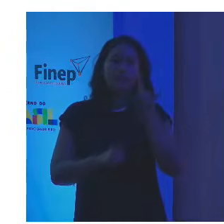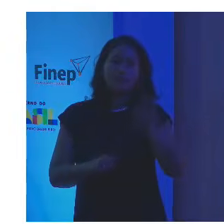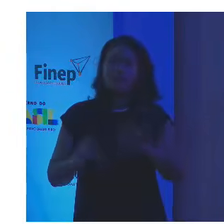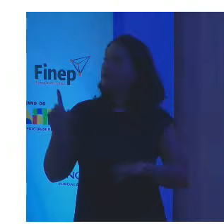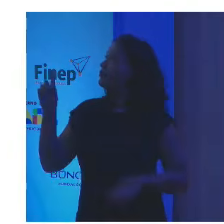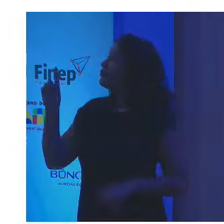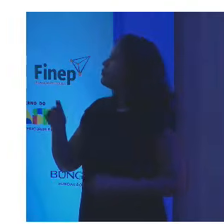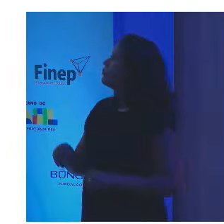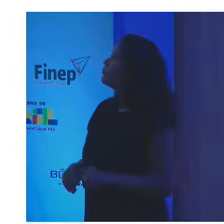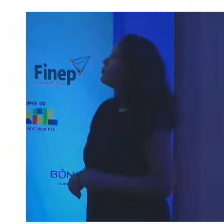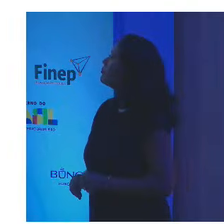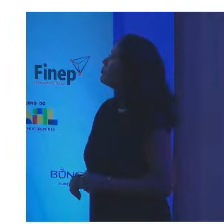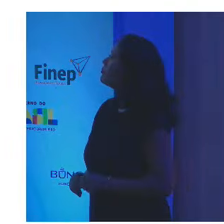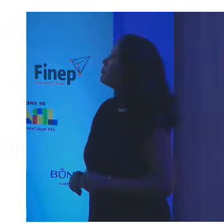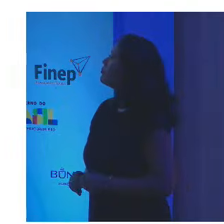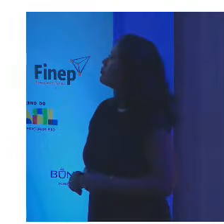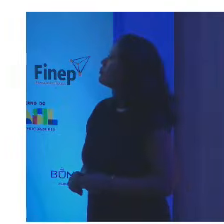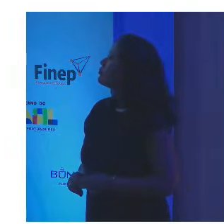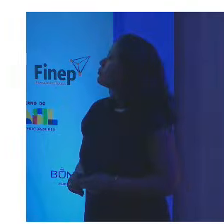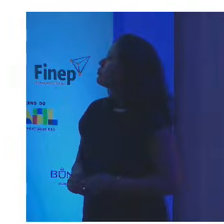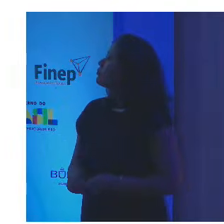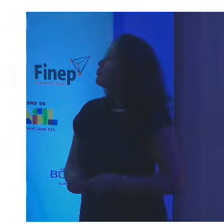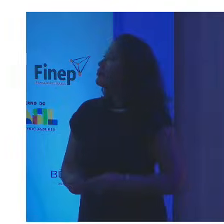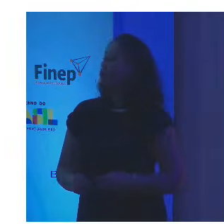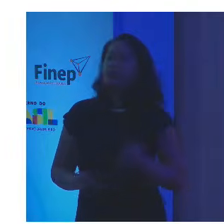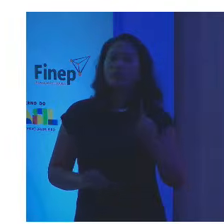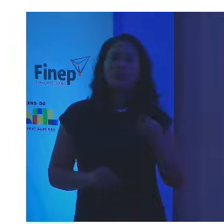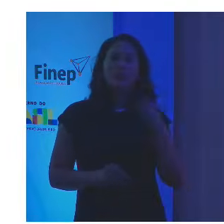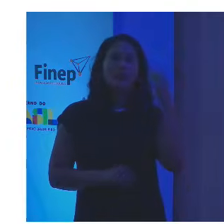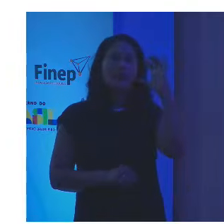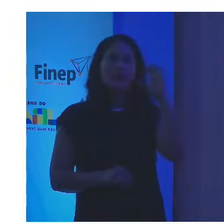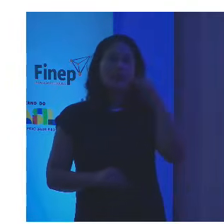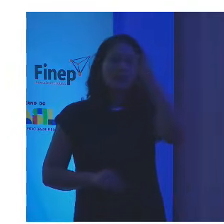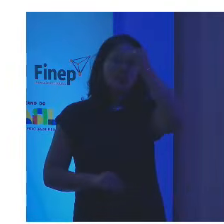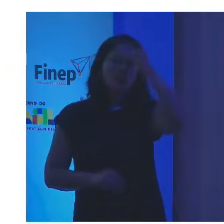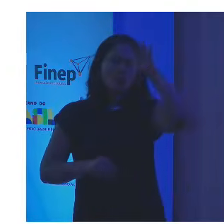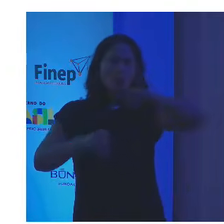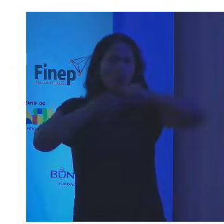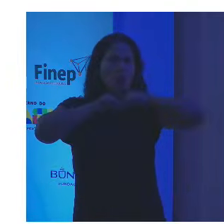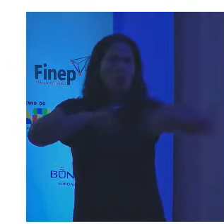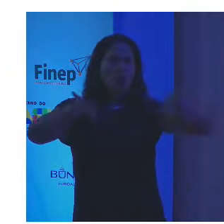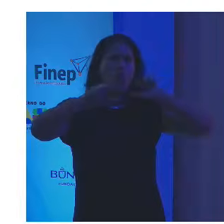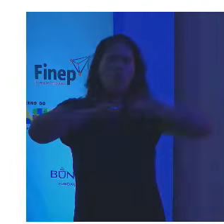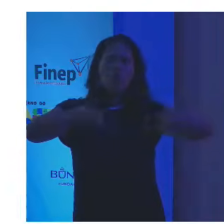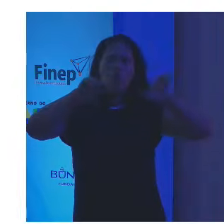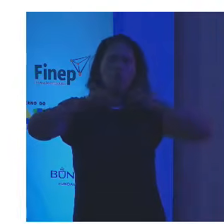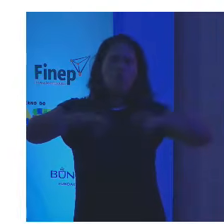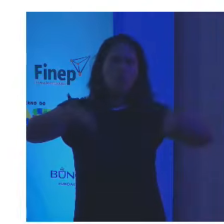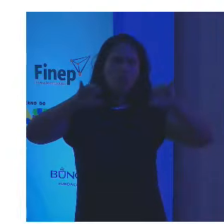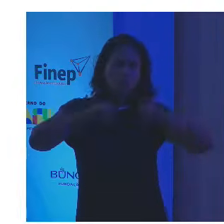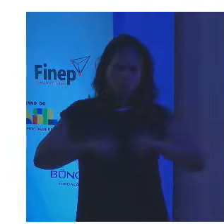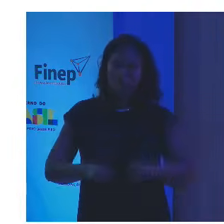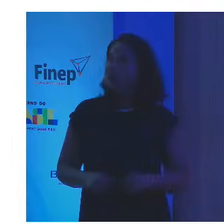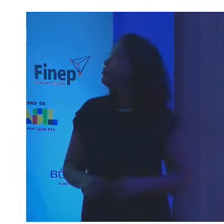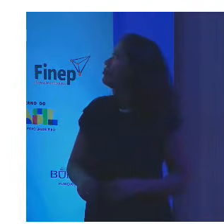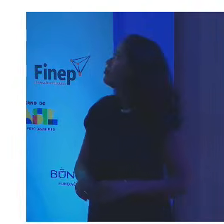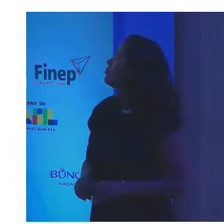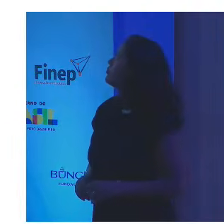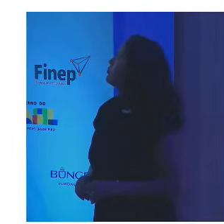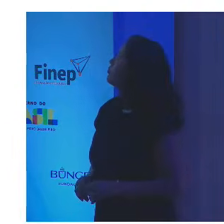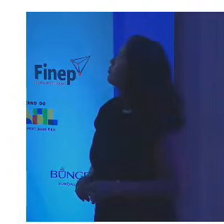citados. Ou seja, eles viram mainstream da ciência. O conhecimento que eles produzem chegam aos outros